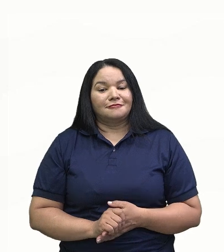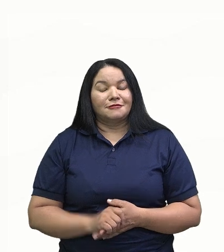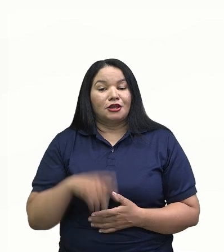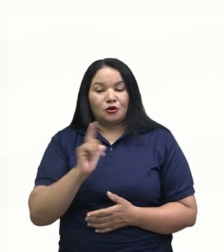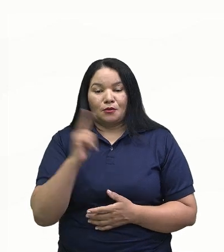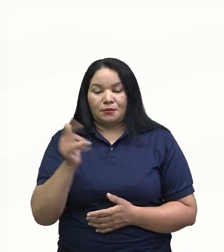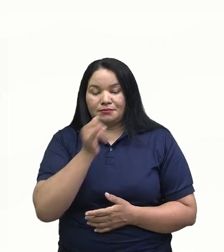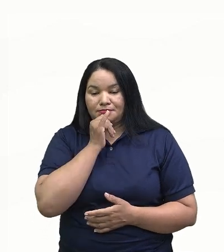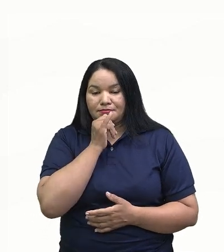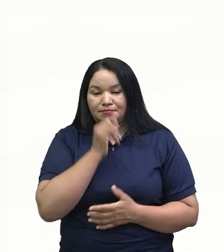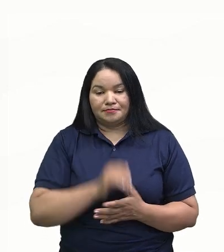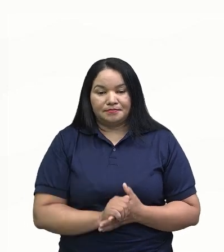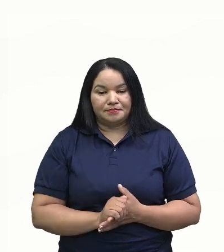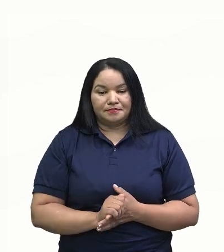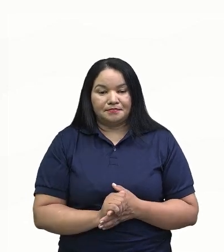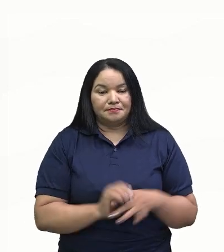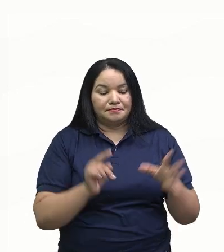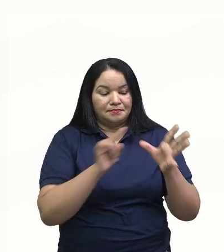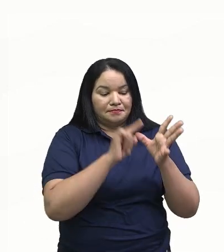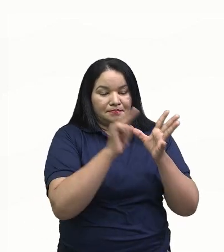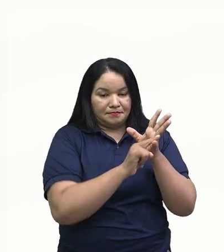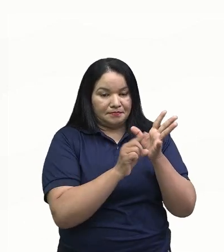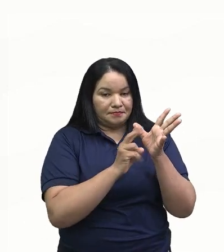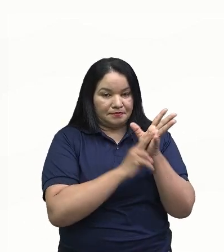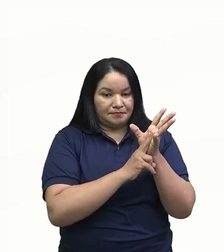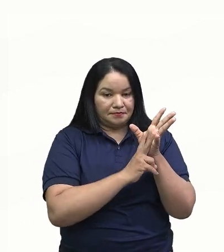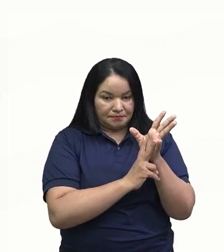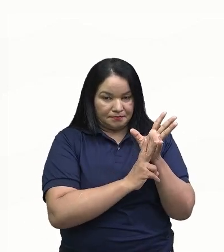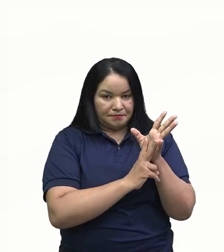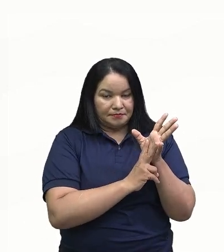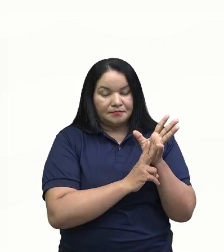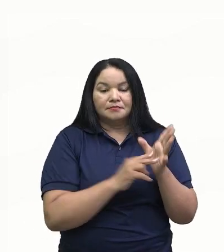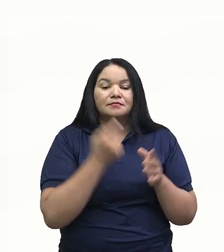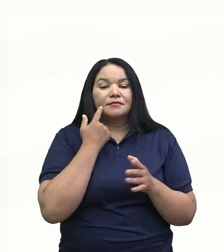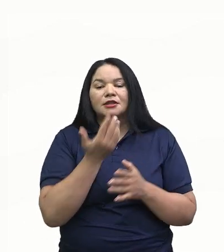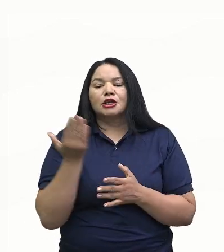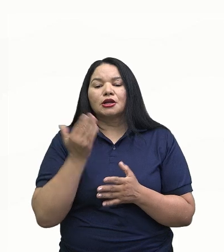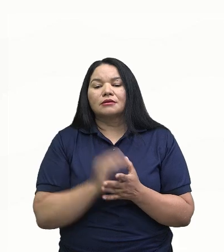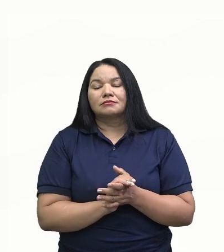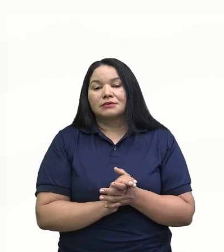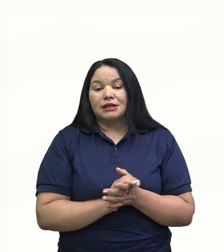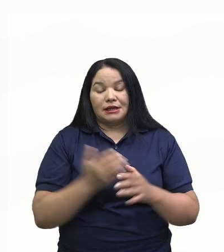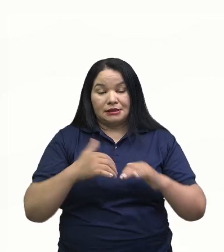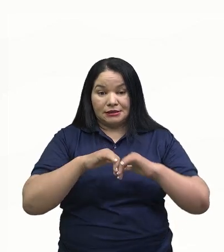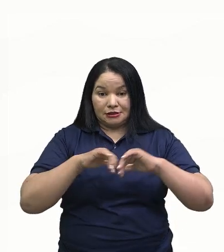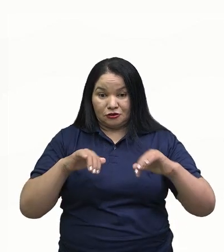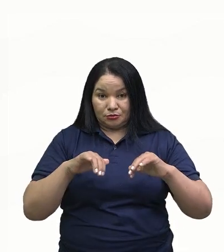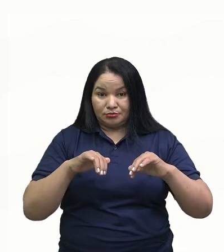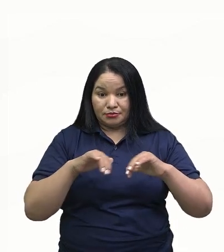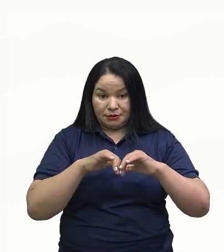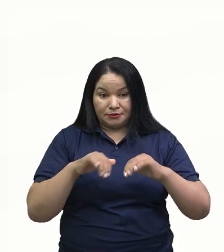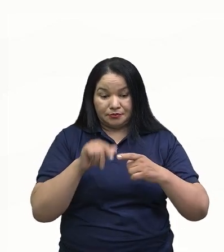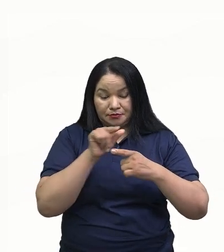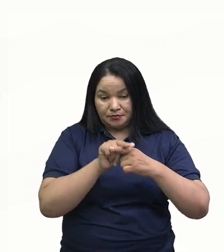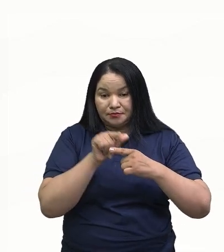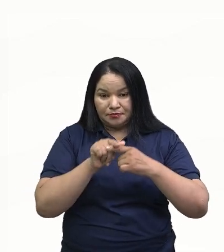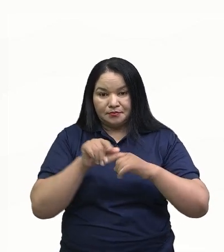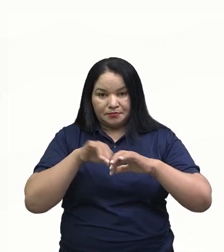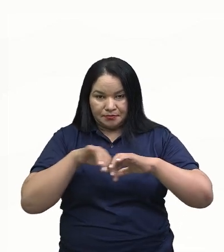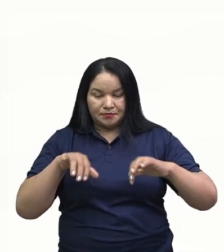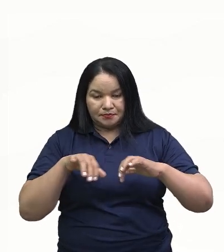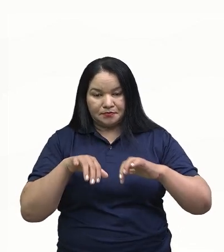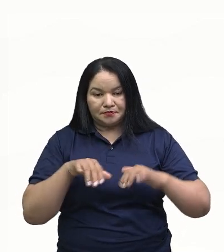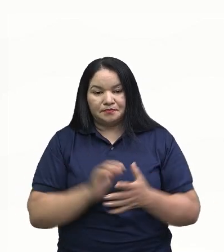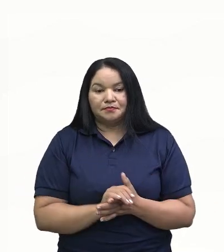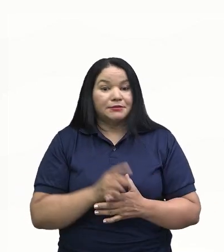exemplo do hiato quando ele fica separado, né? Na sílaba. Ele sempre vai ficar